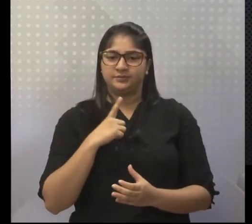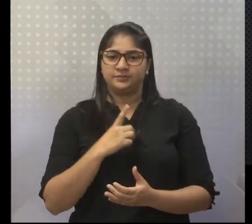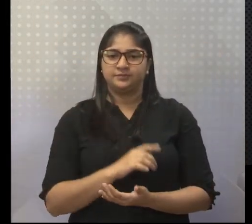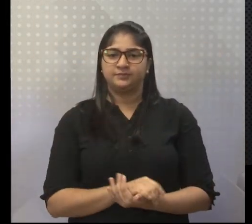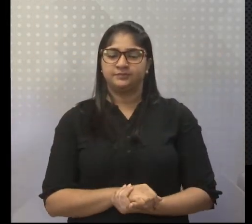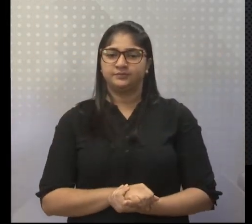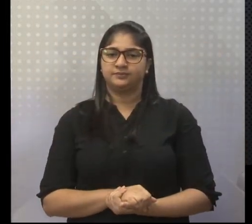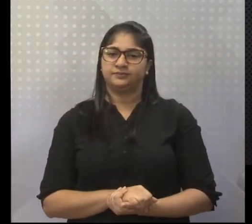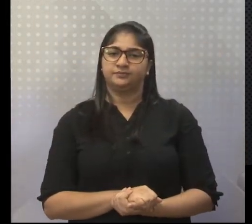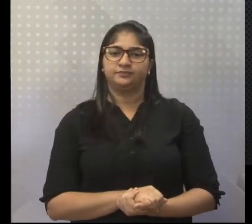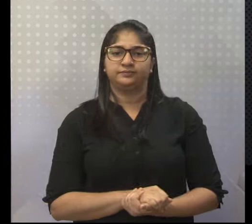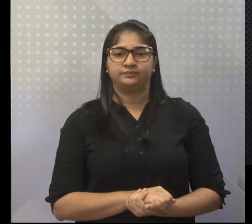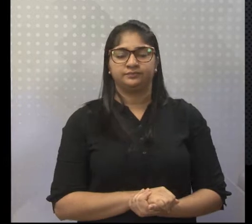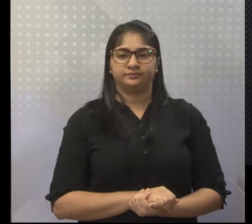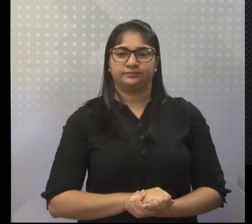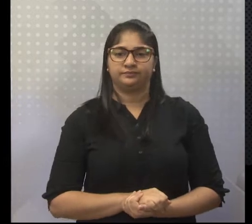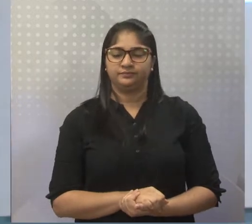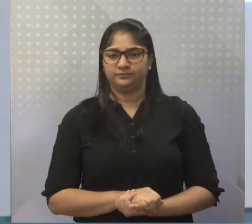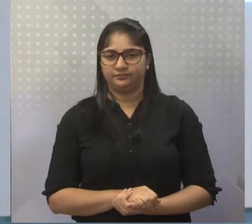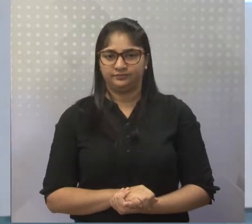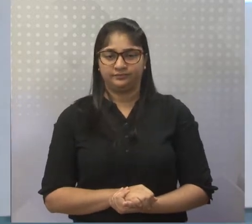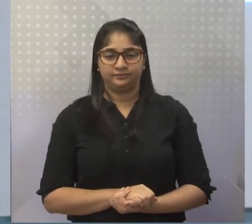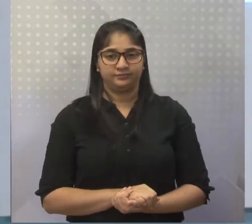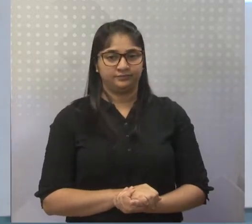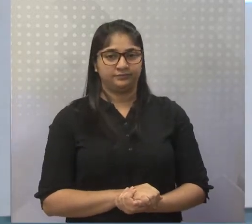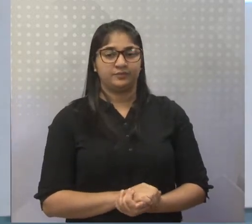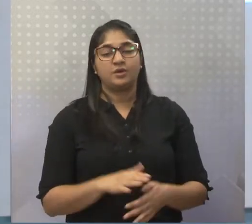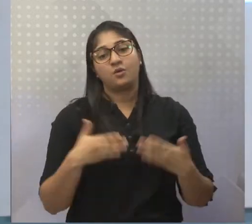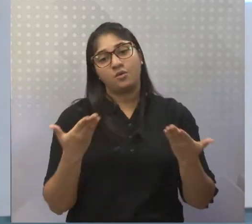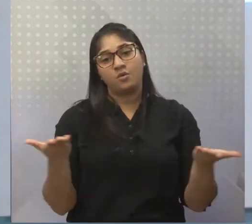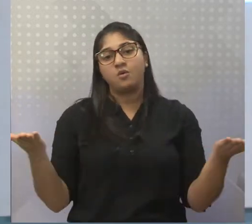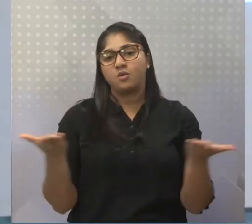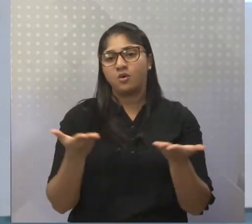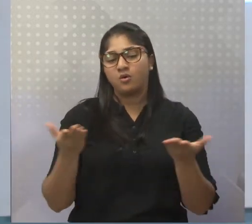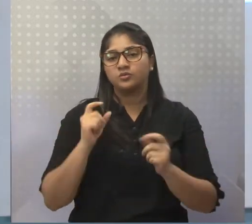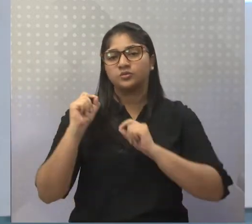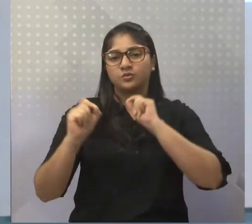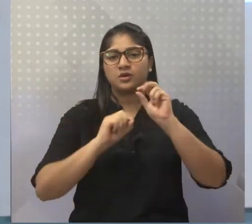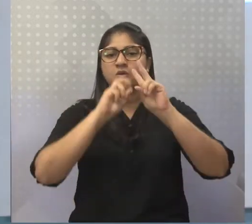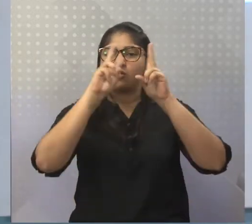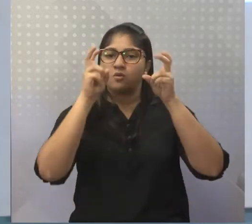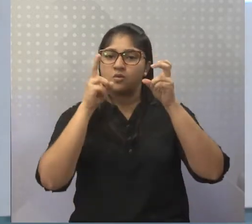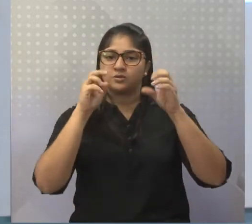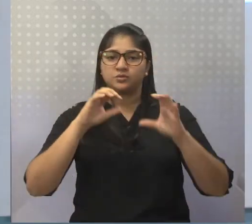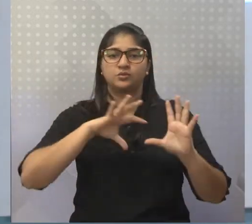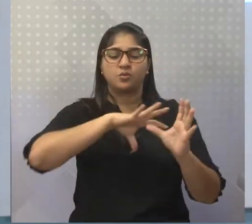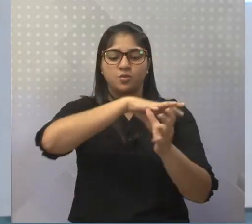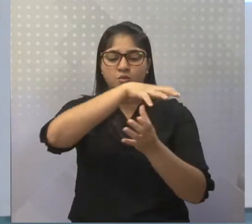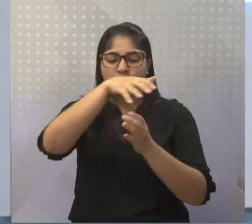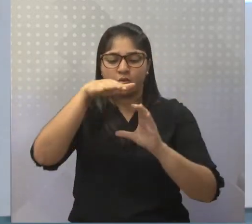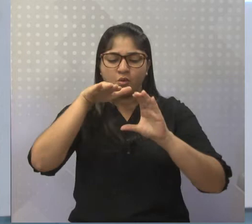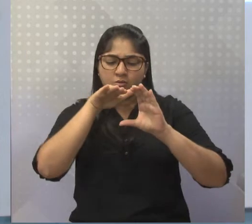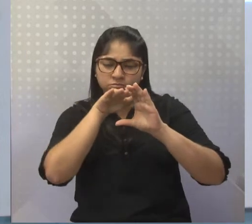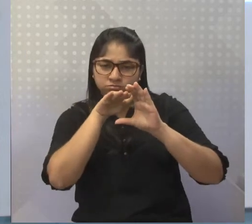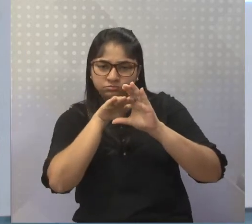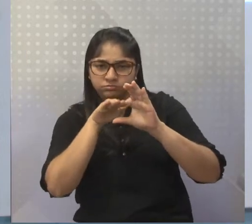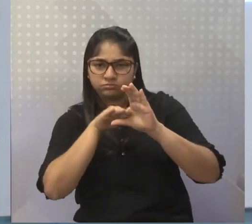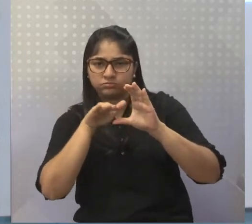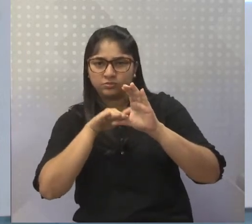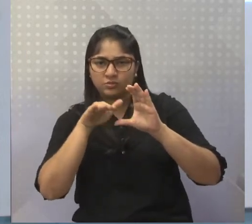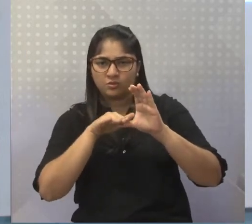sem natureza sem vegetação e hoje a gente vai tratar principalmente as camadas internas do planeta